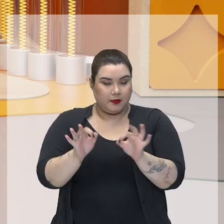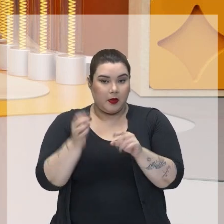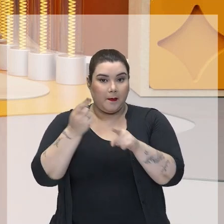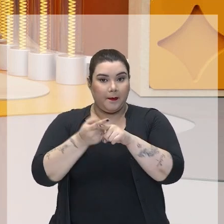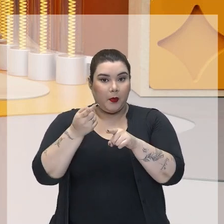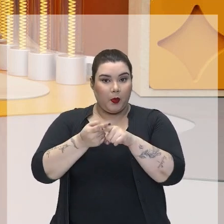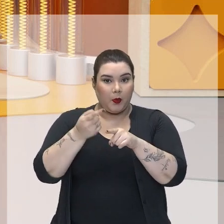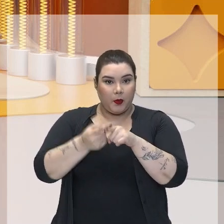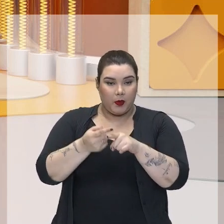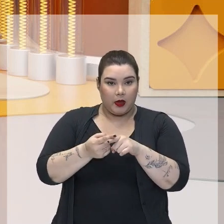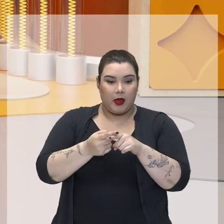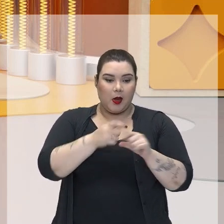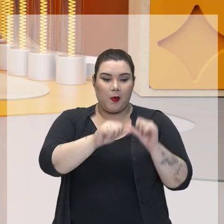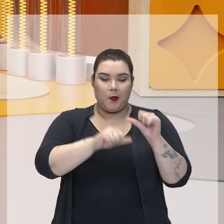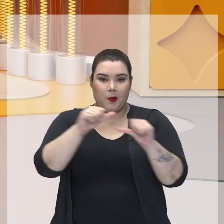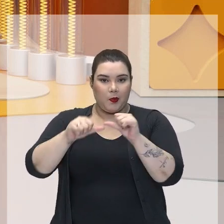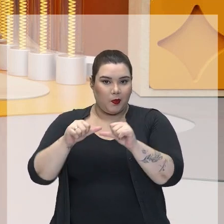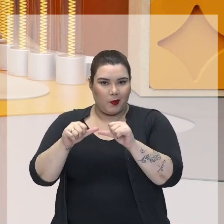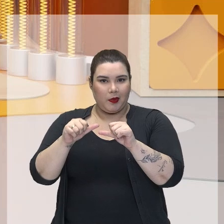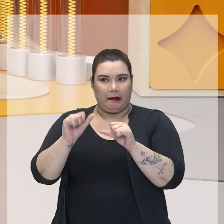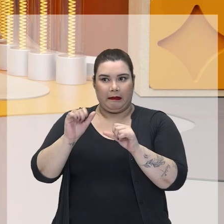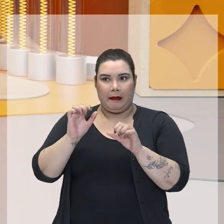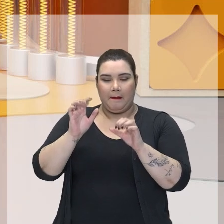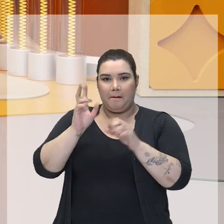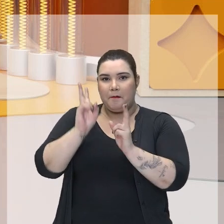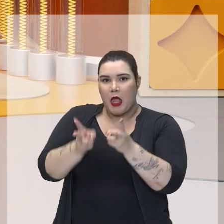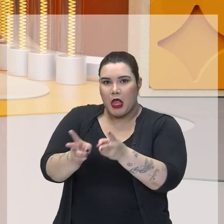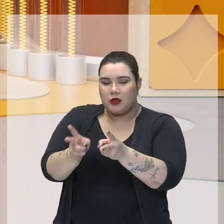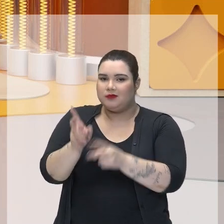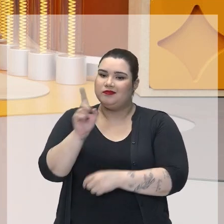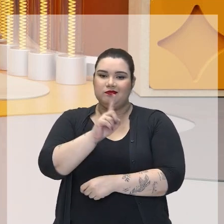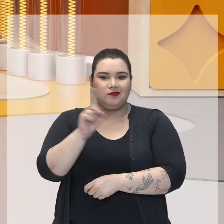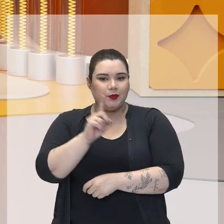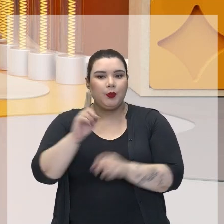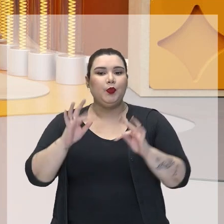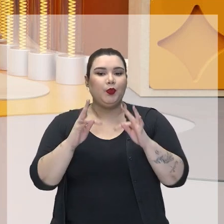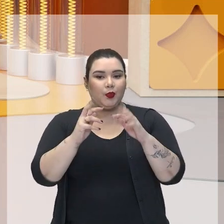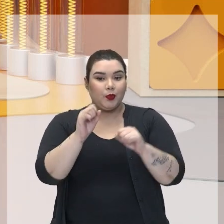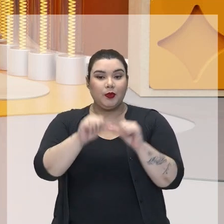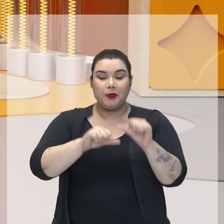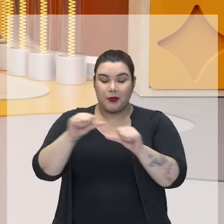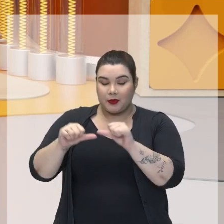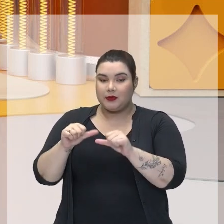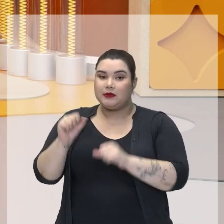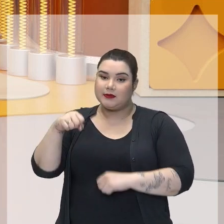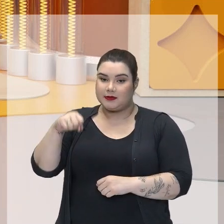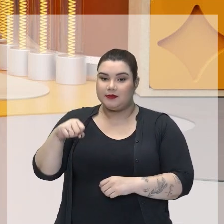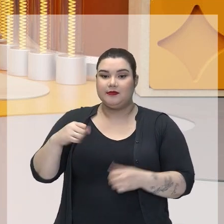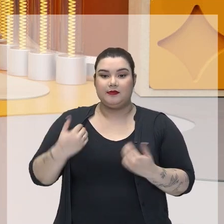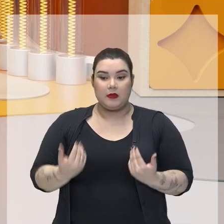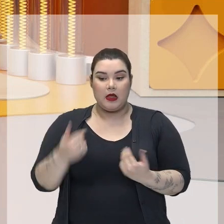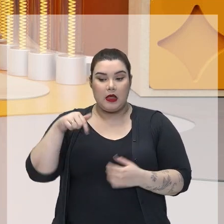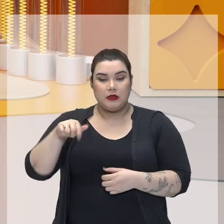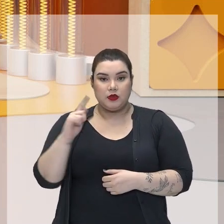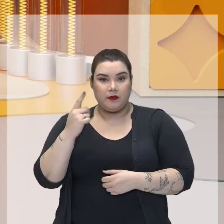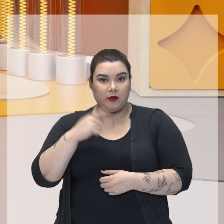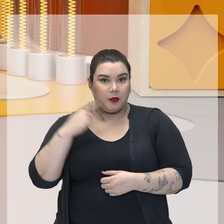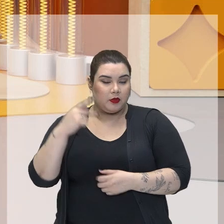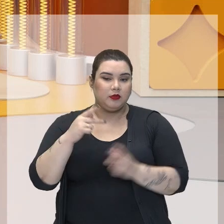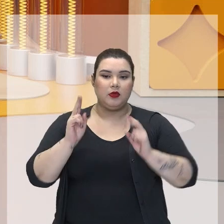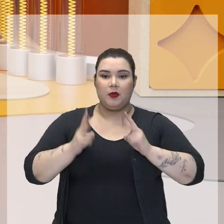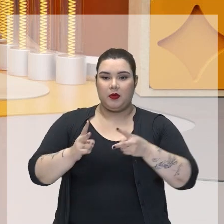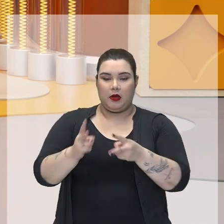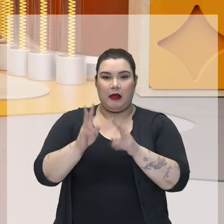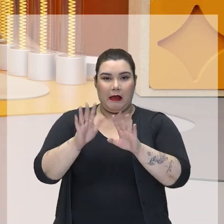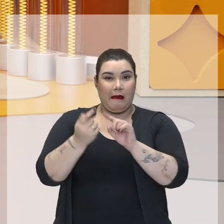é imutável, tudo muda, né? E na geopolítica também não é diferente. A geopolítica anos atrás não é mais como é